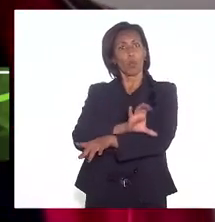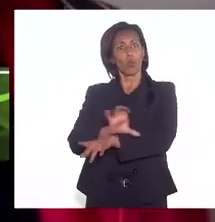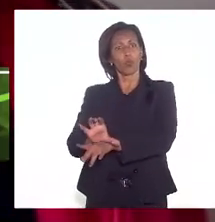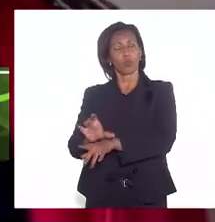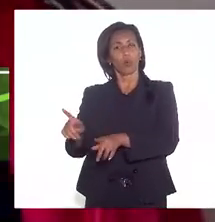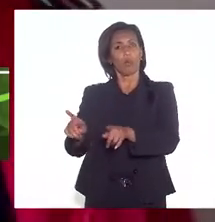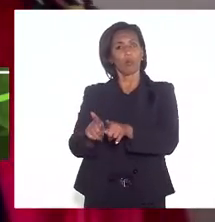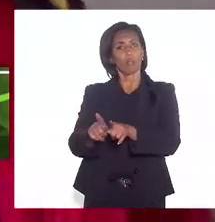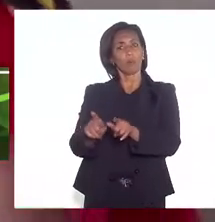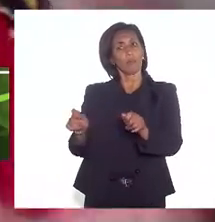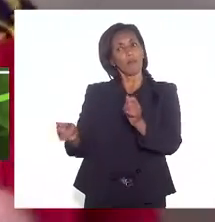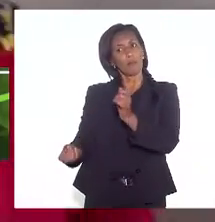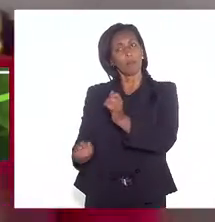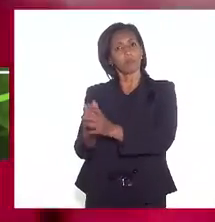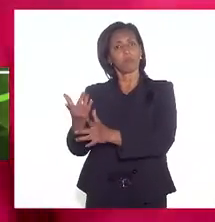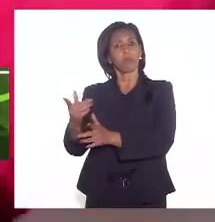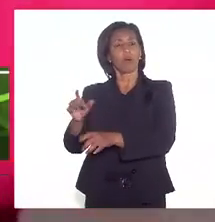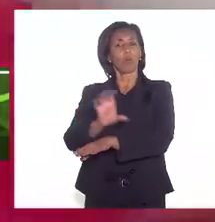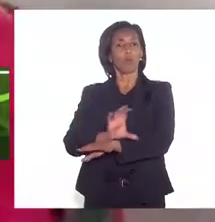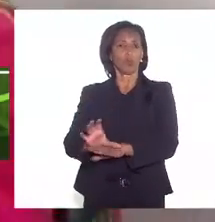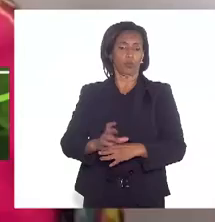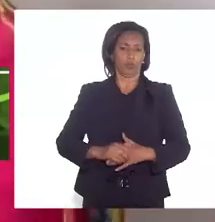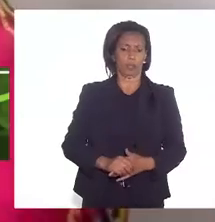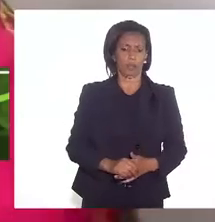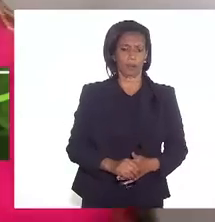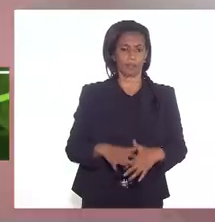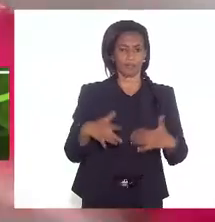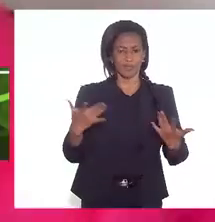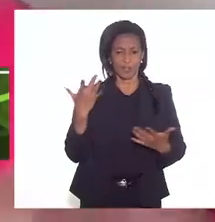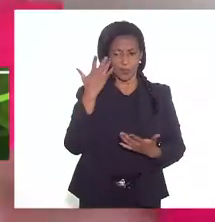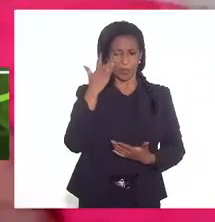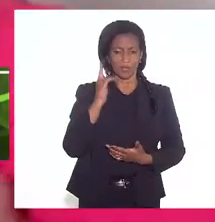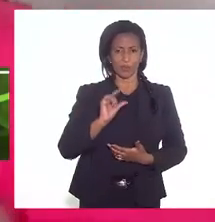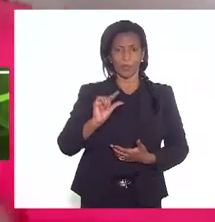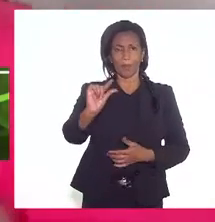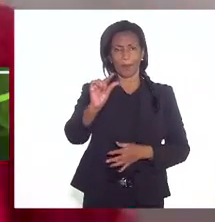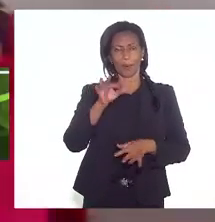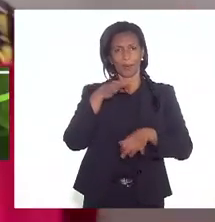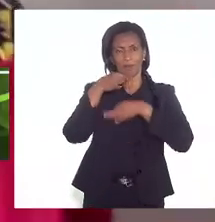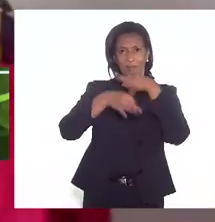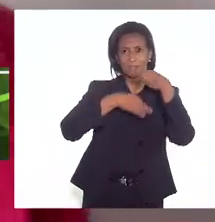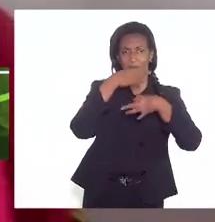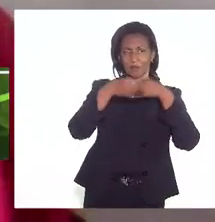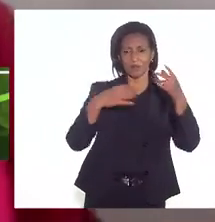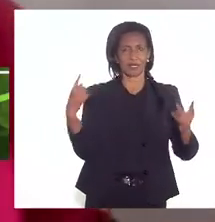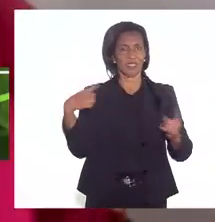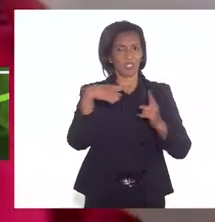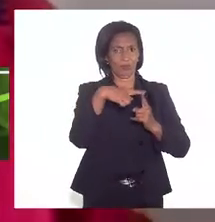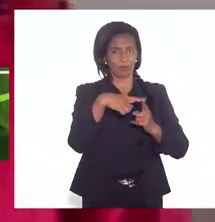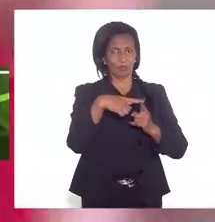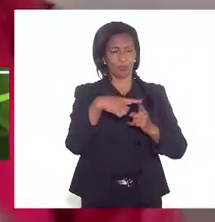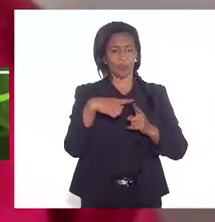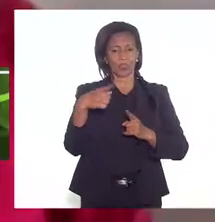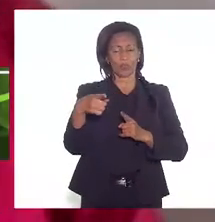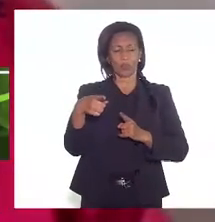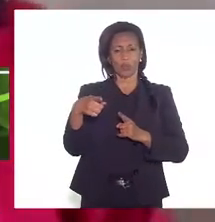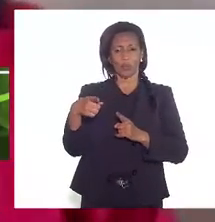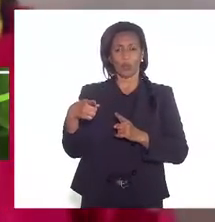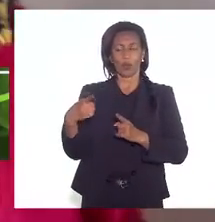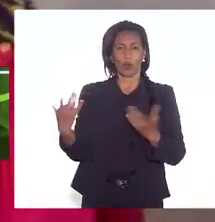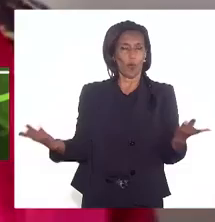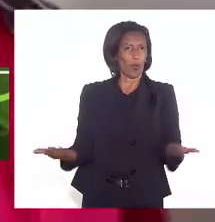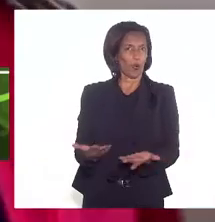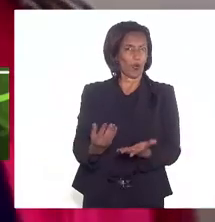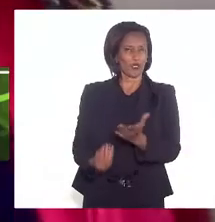fazedores de cultura então acho que um pouco com essas questões e desafios foi montado aqui essa